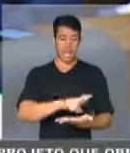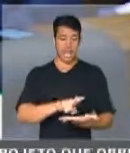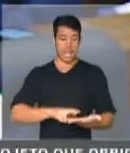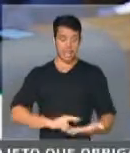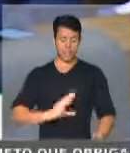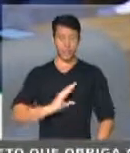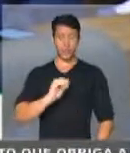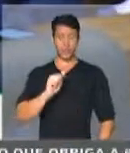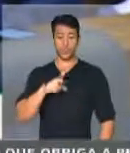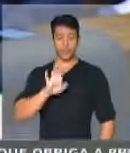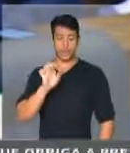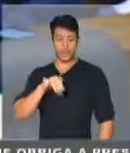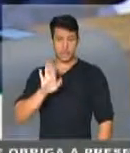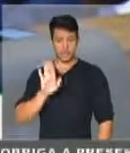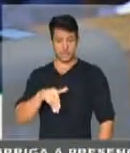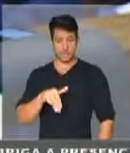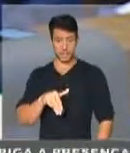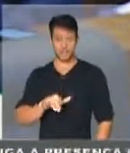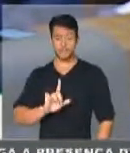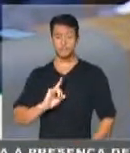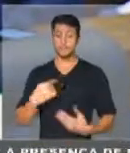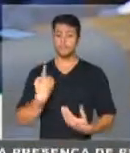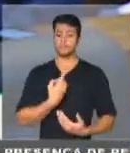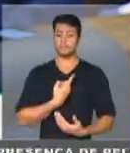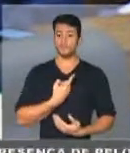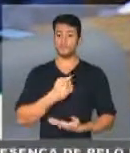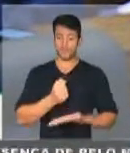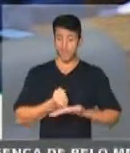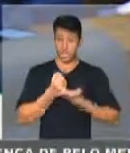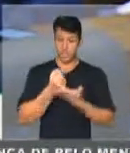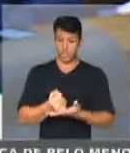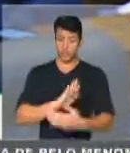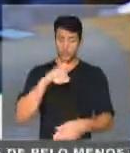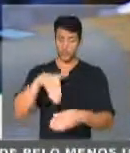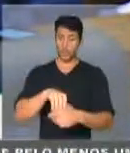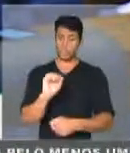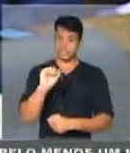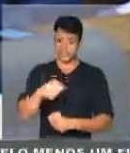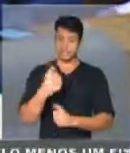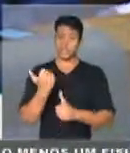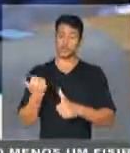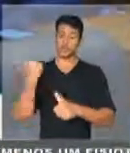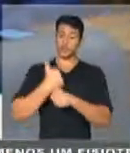Carmen Zanotto, e nós apoiamos e vamos votar sim ao substitutivo do Senado.